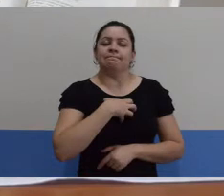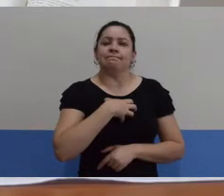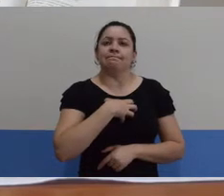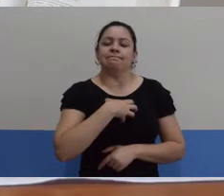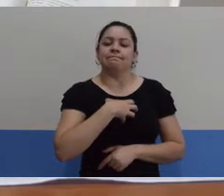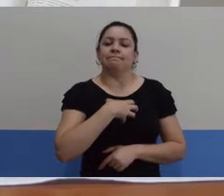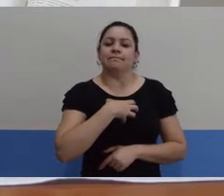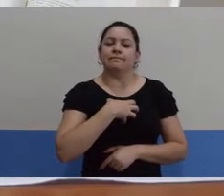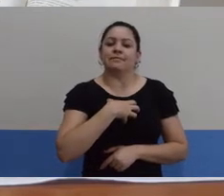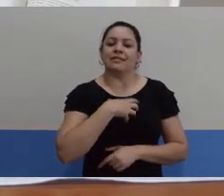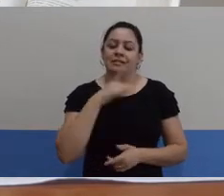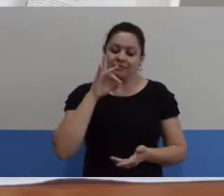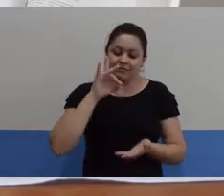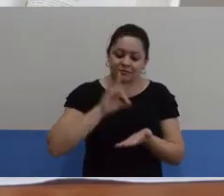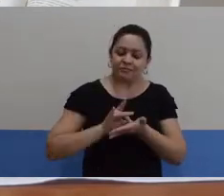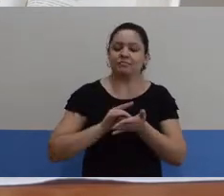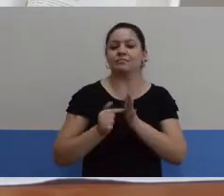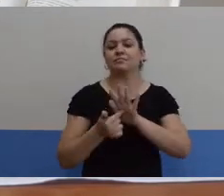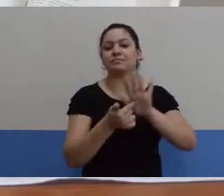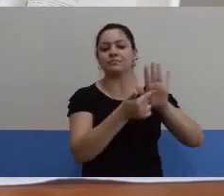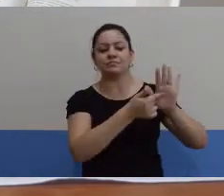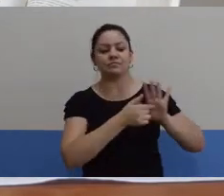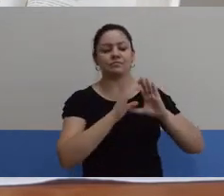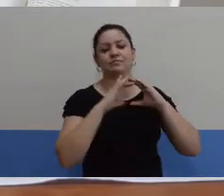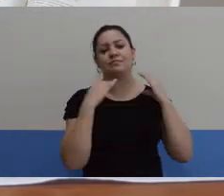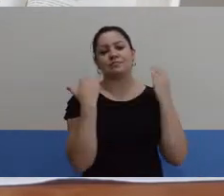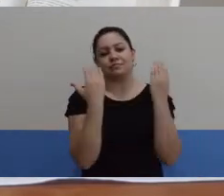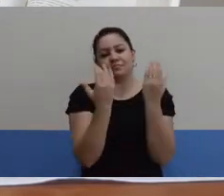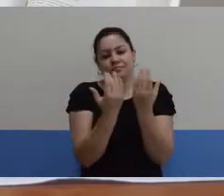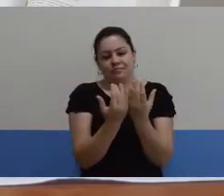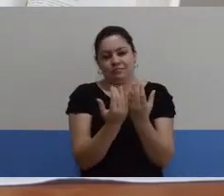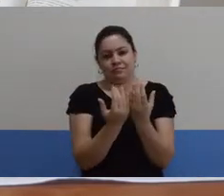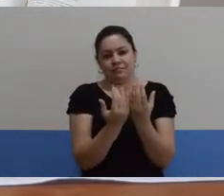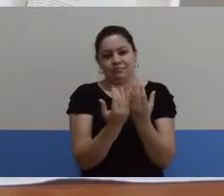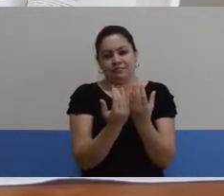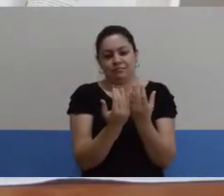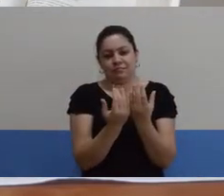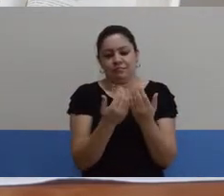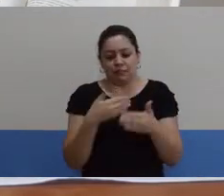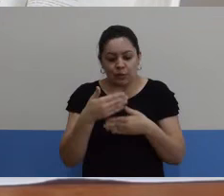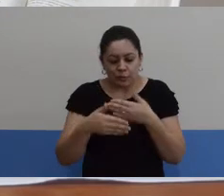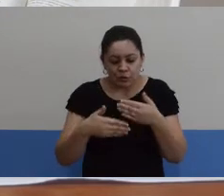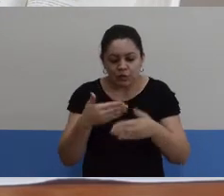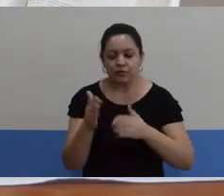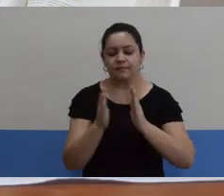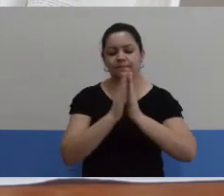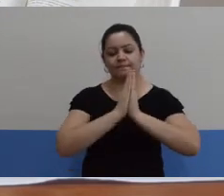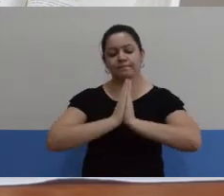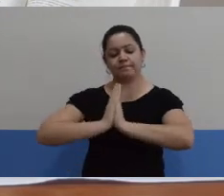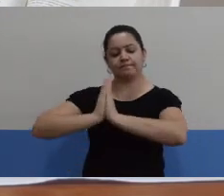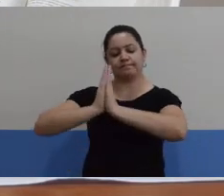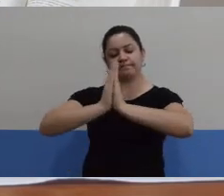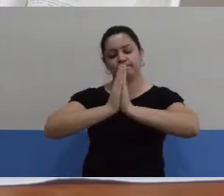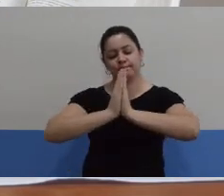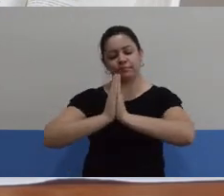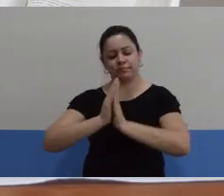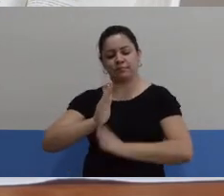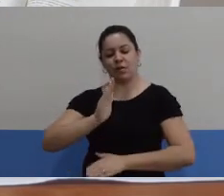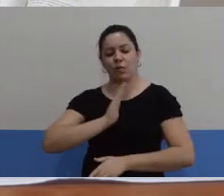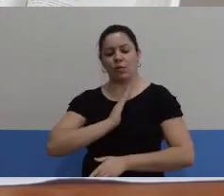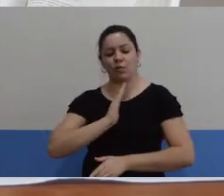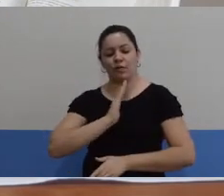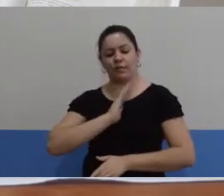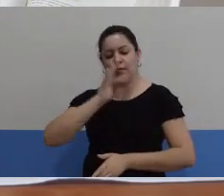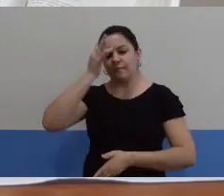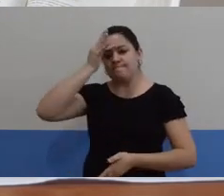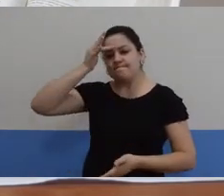trazendo toda a sua comunidade num processo orante, espiritual e de muita